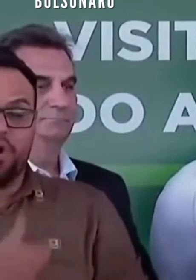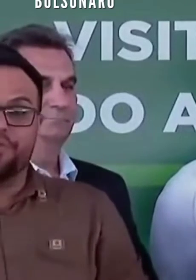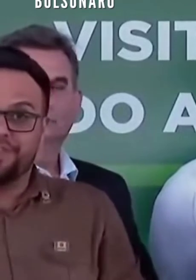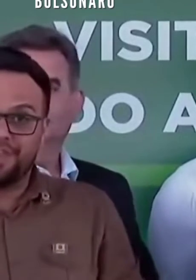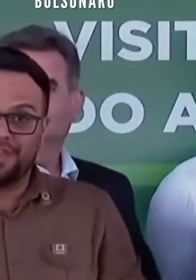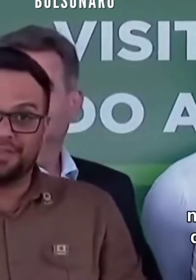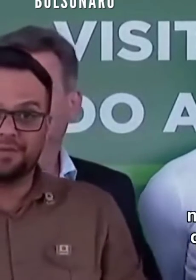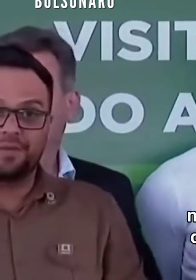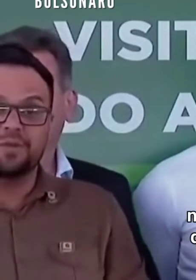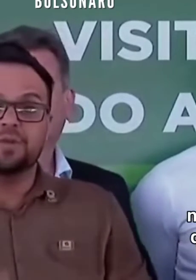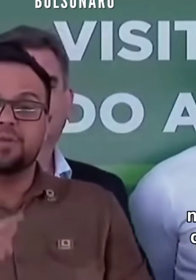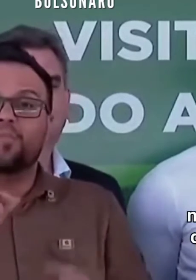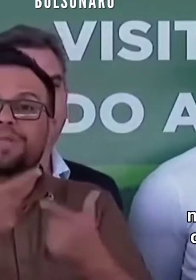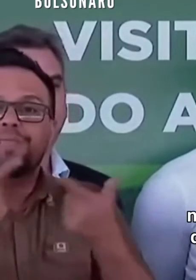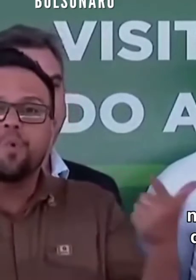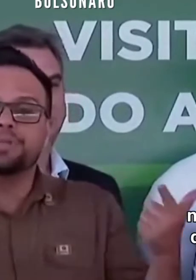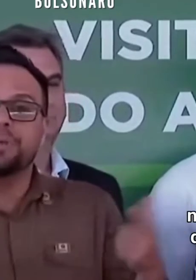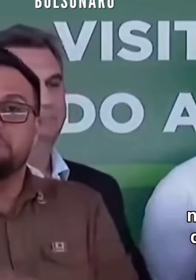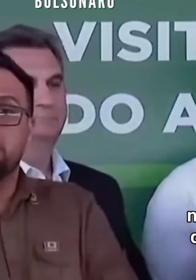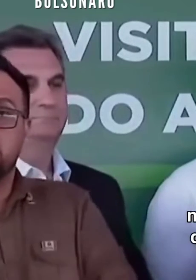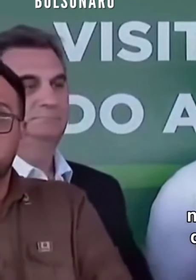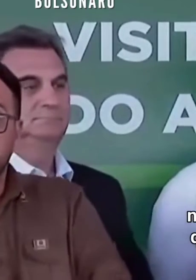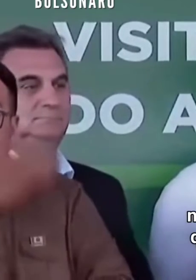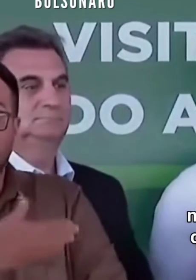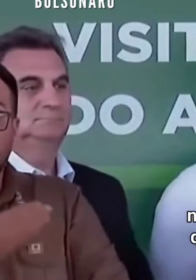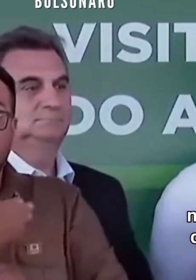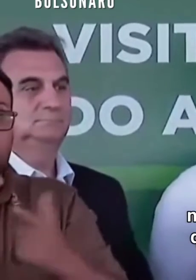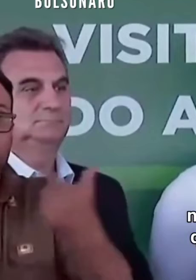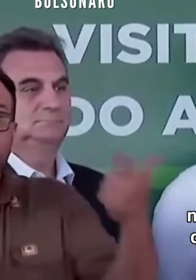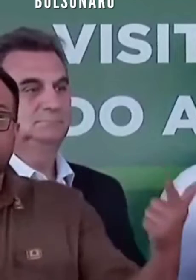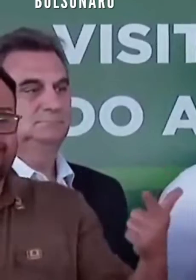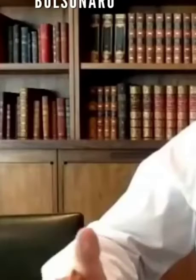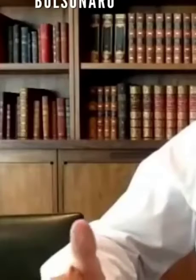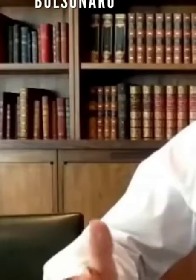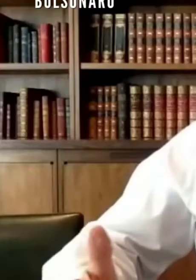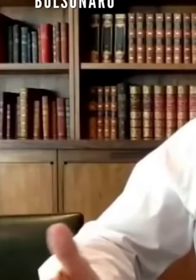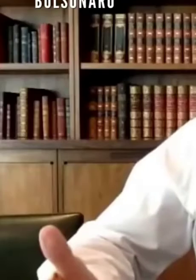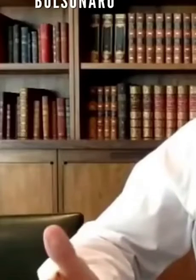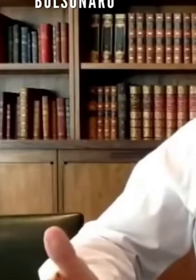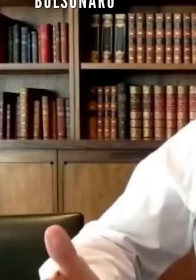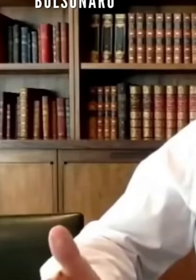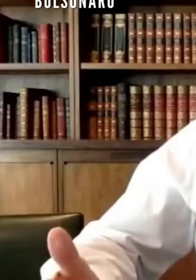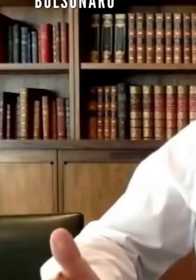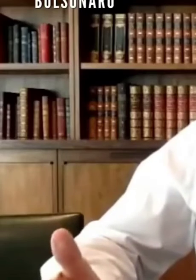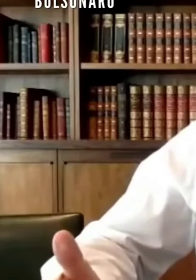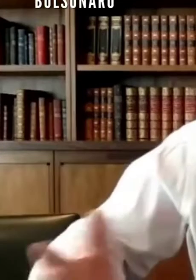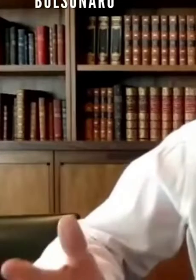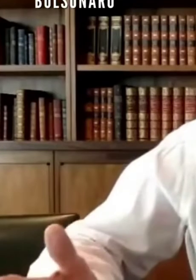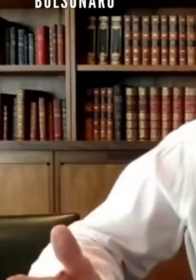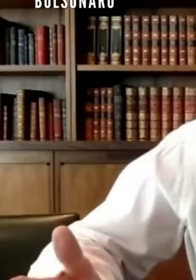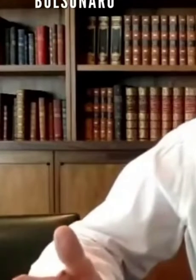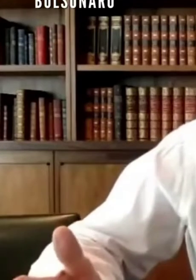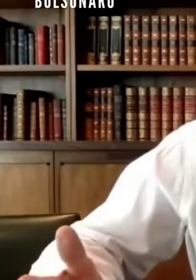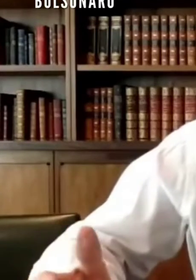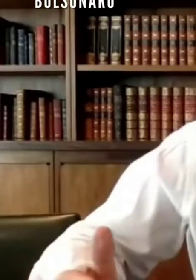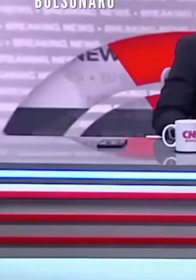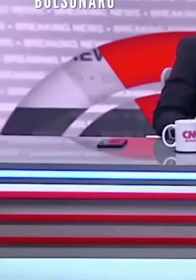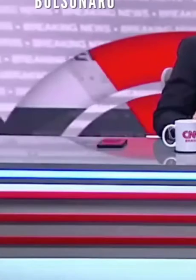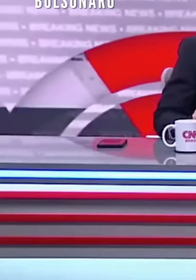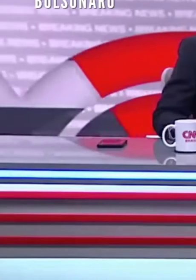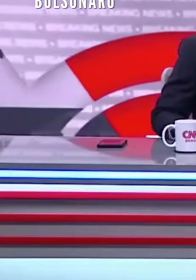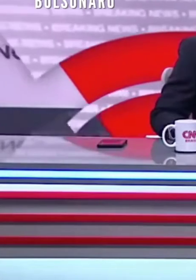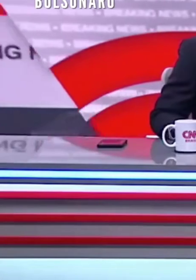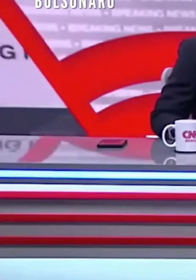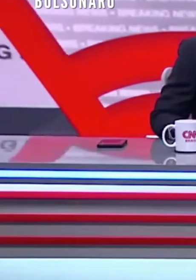e ainda não conseguiram comprovar qualquer ação de corrupção. Acabou a corrupção no Brasil. Aqui não tem visita da PE.